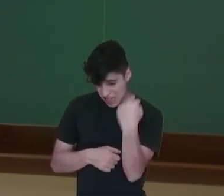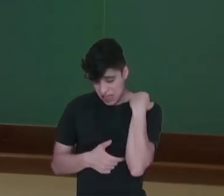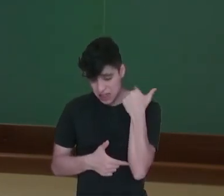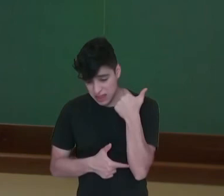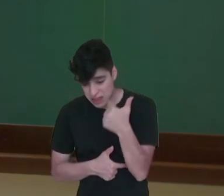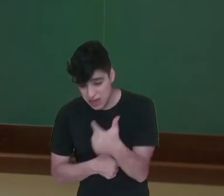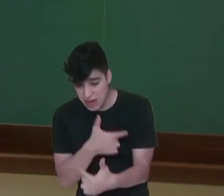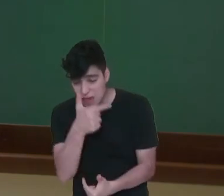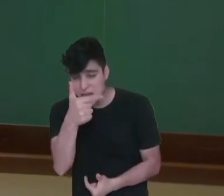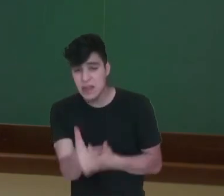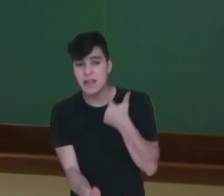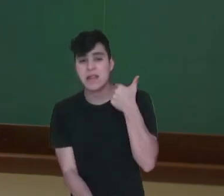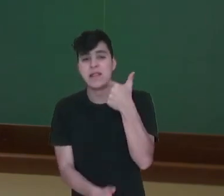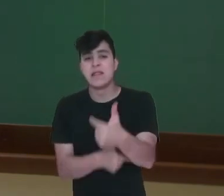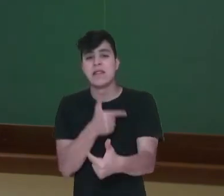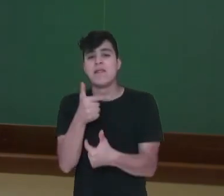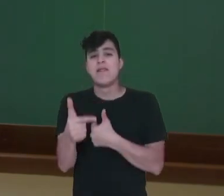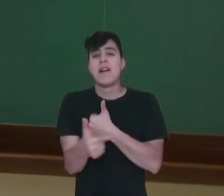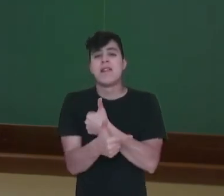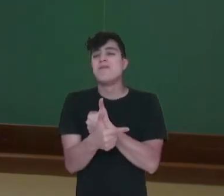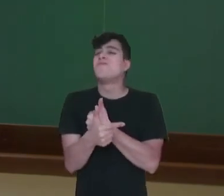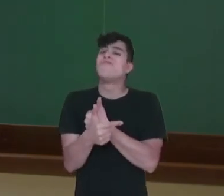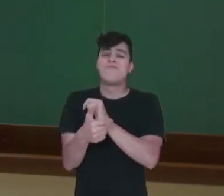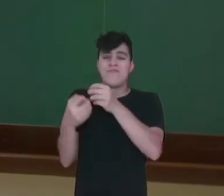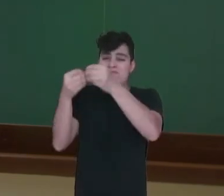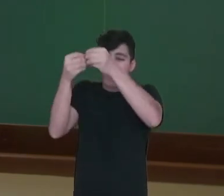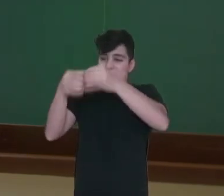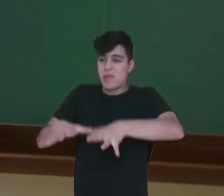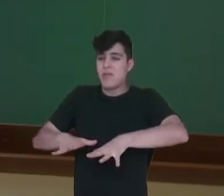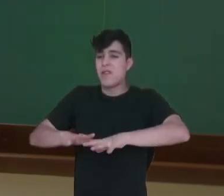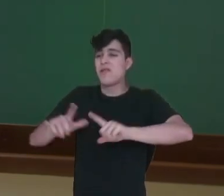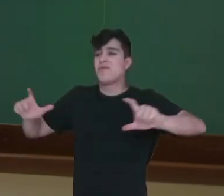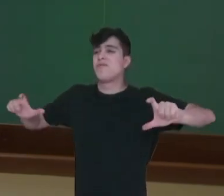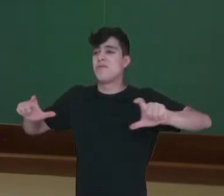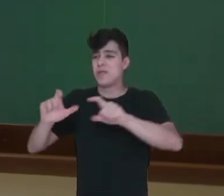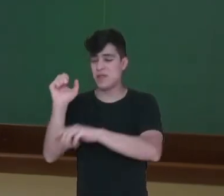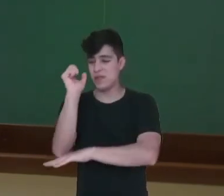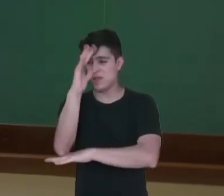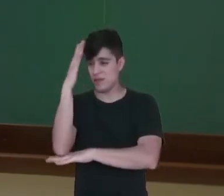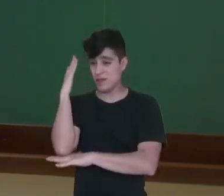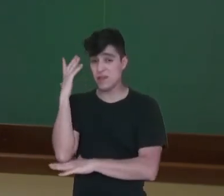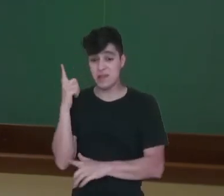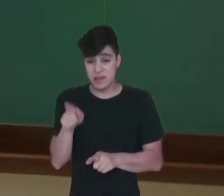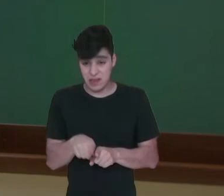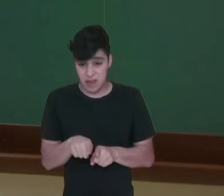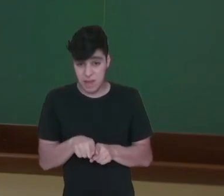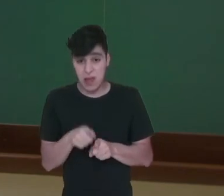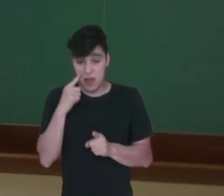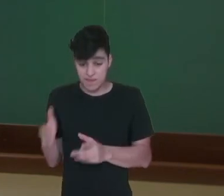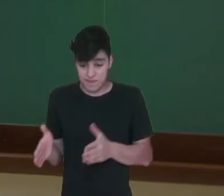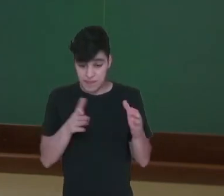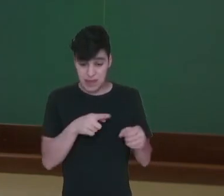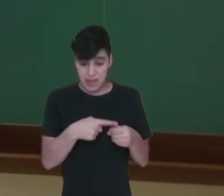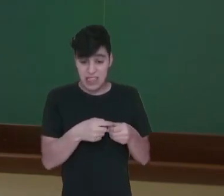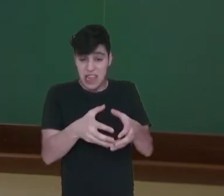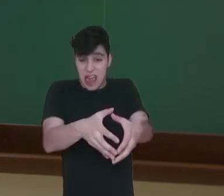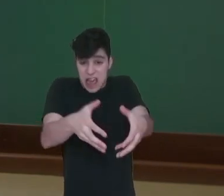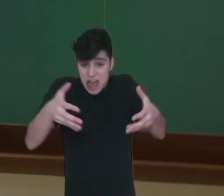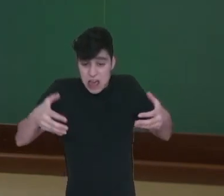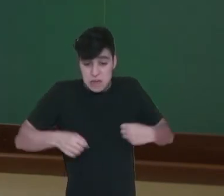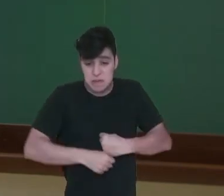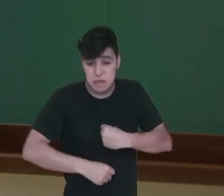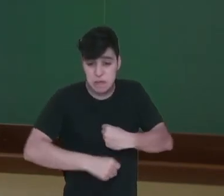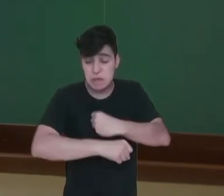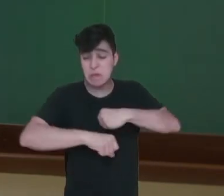a devastação da floresta atlântica. A própria urbanização, a formação das cidades, as grandes cidades, a maior concentração